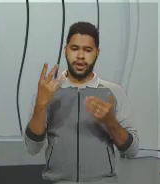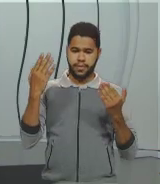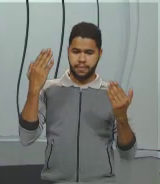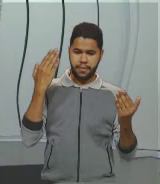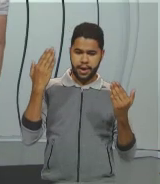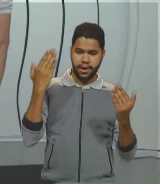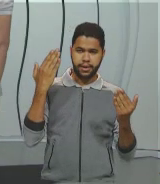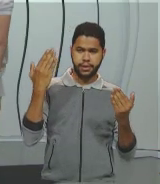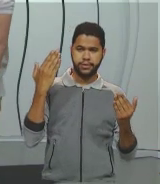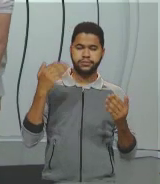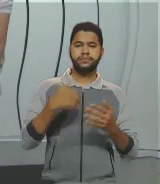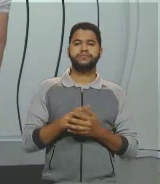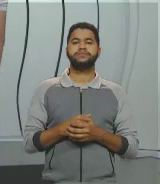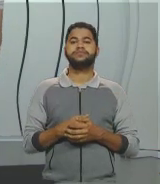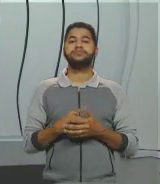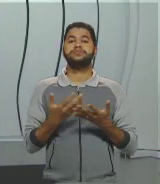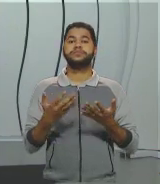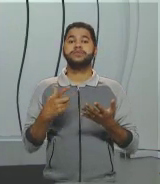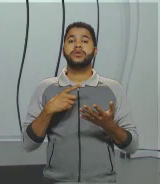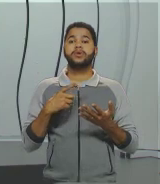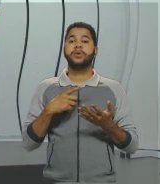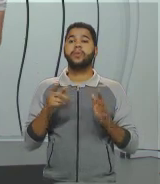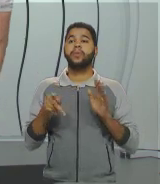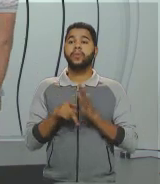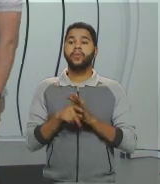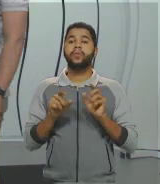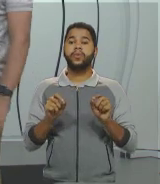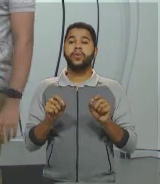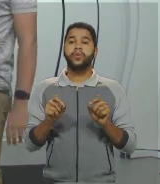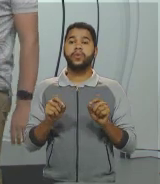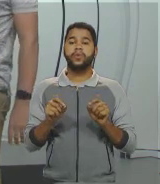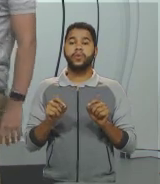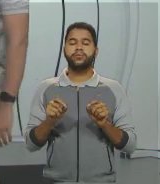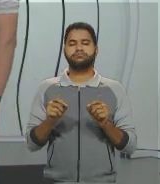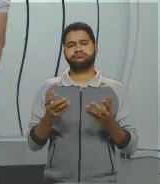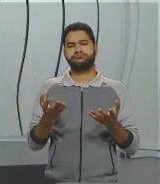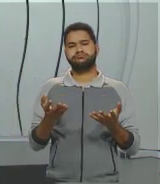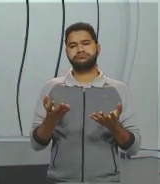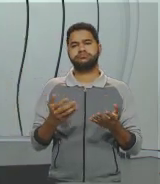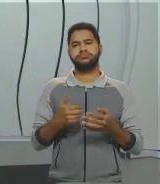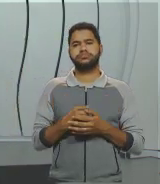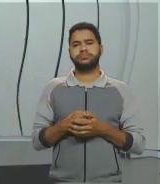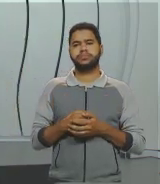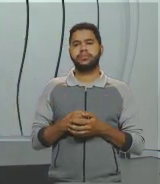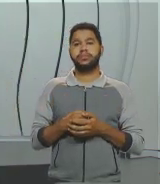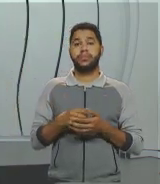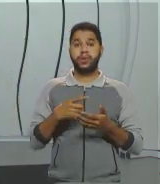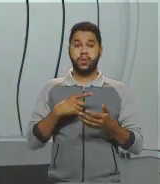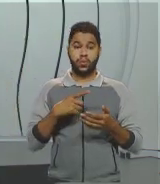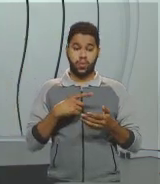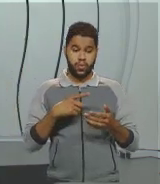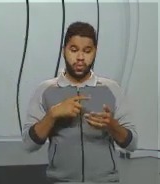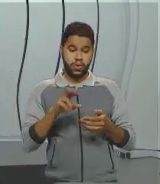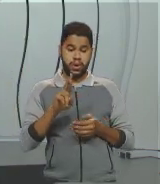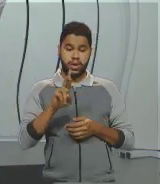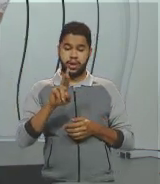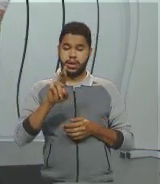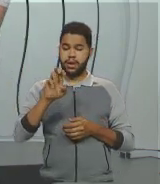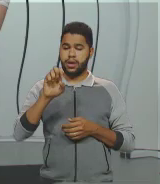tá? E aí eu quero descobrir qual que é a tensão da bateria. Notem que, pelo resistor de